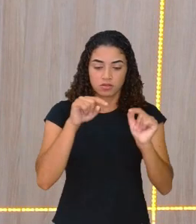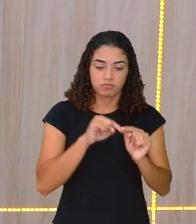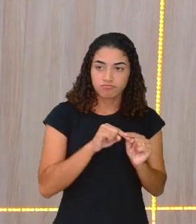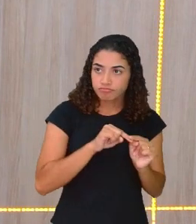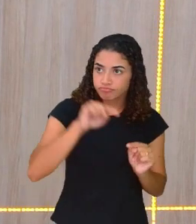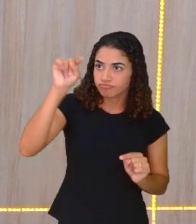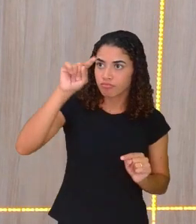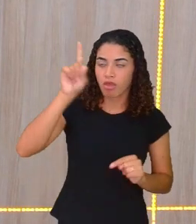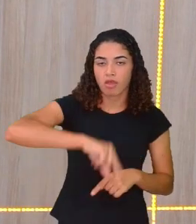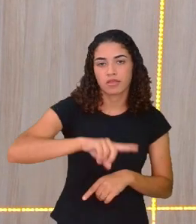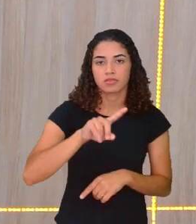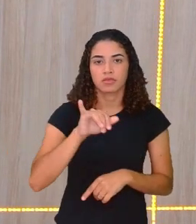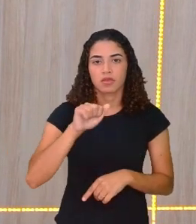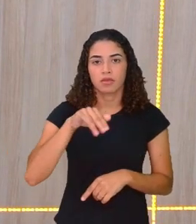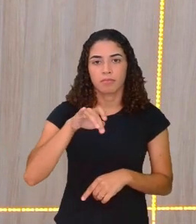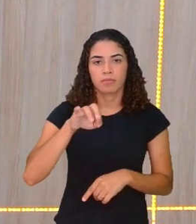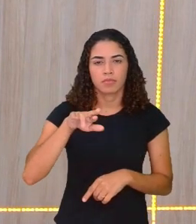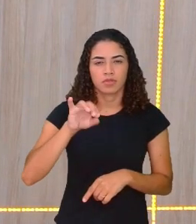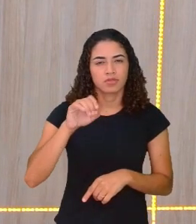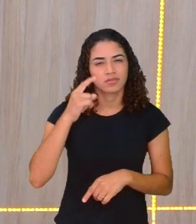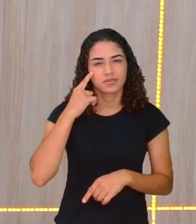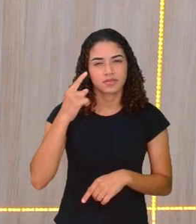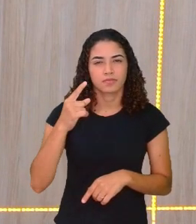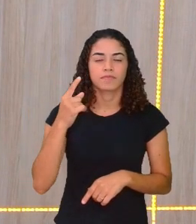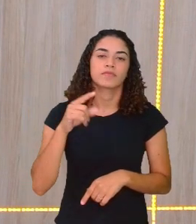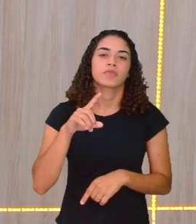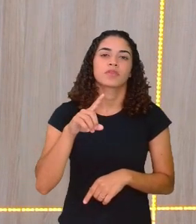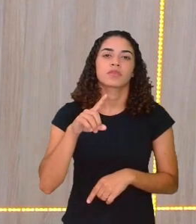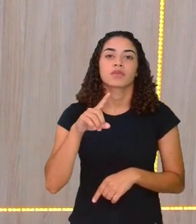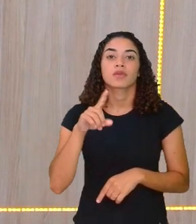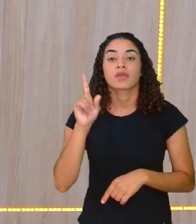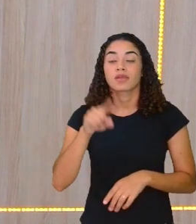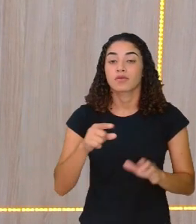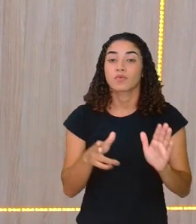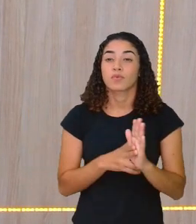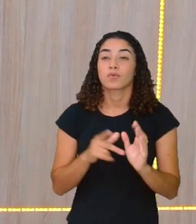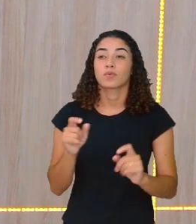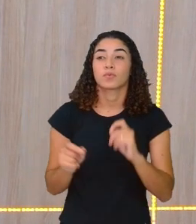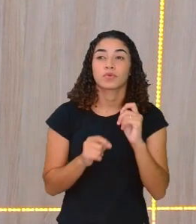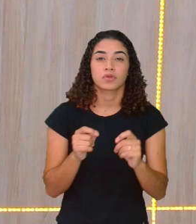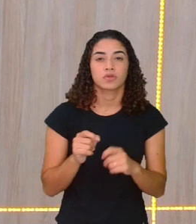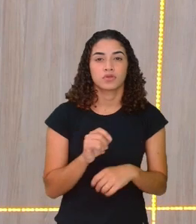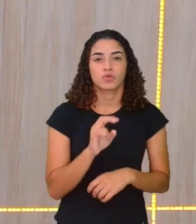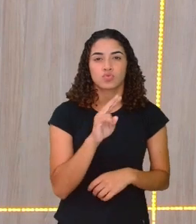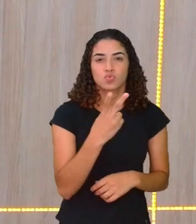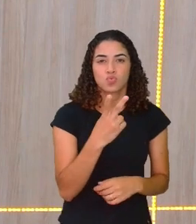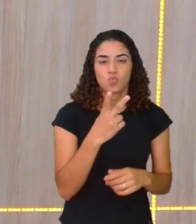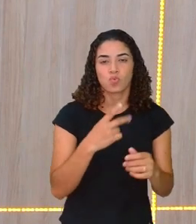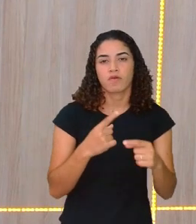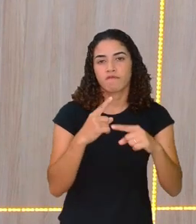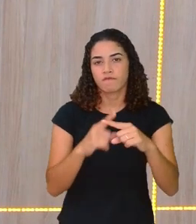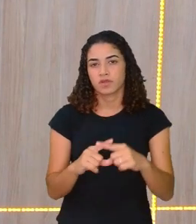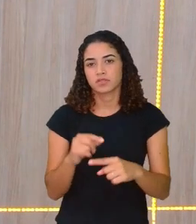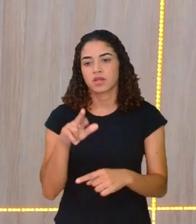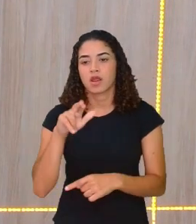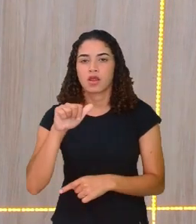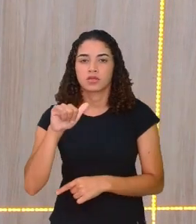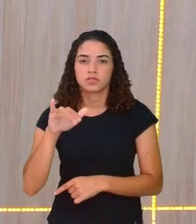de diâmetro. O diâmetro equivale aí a 2 vezes o